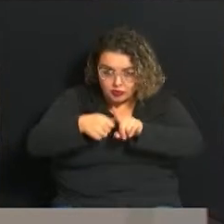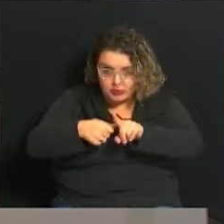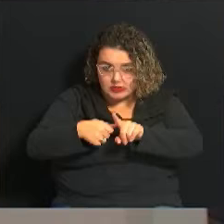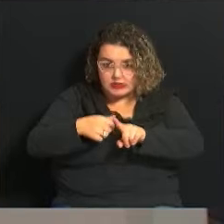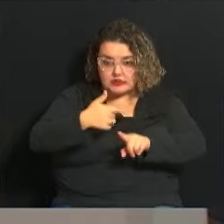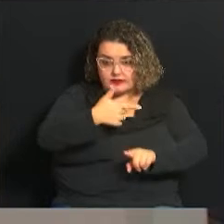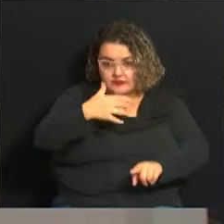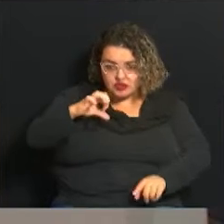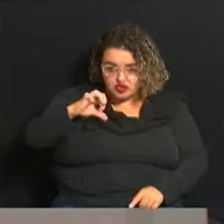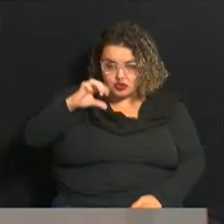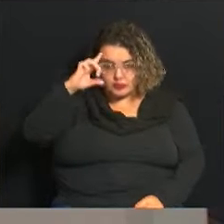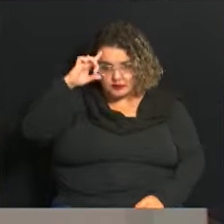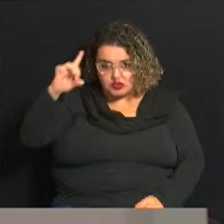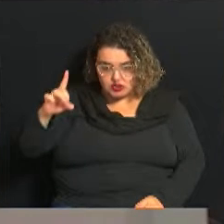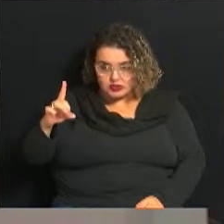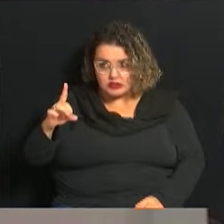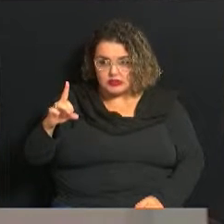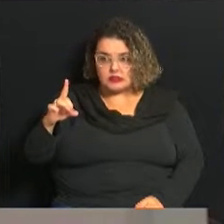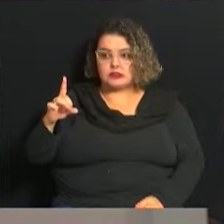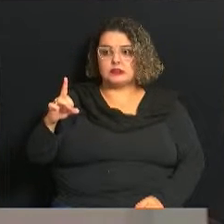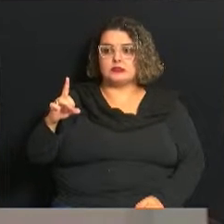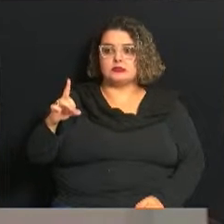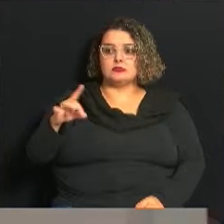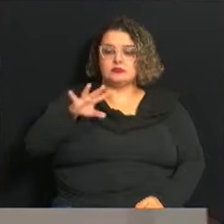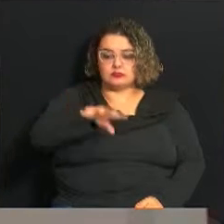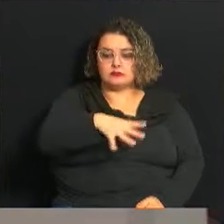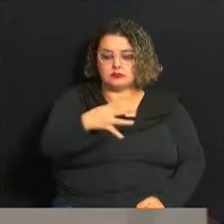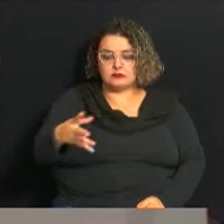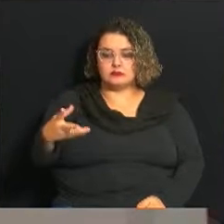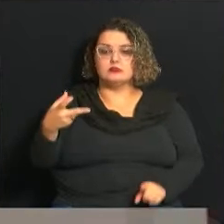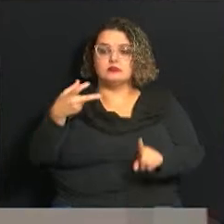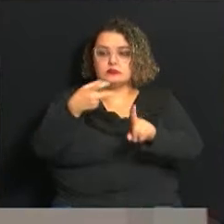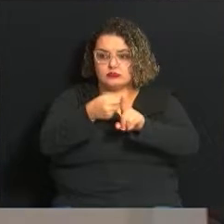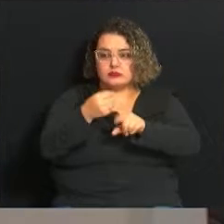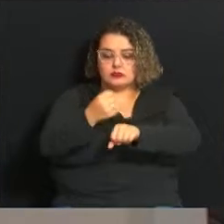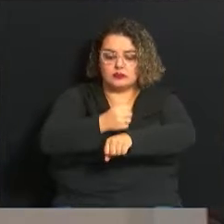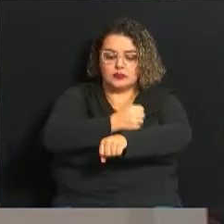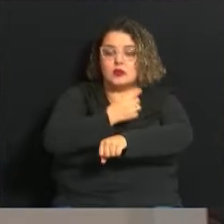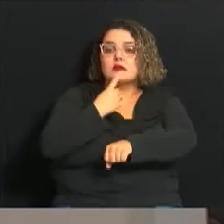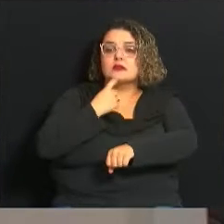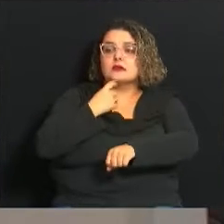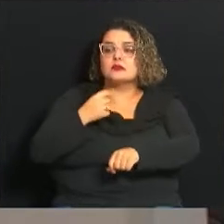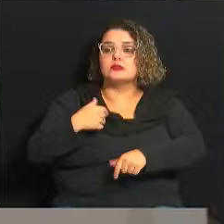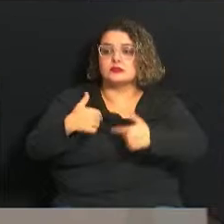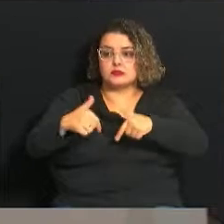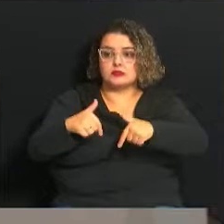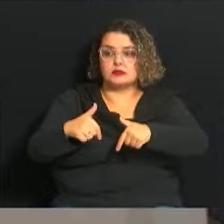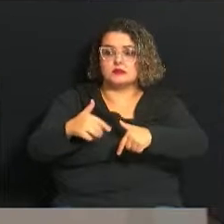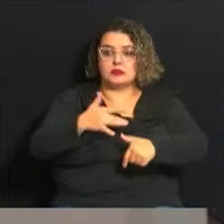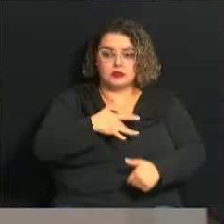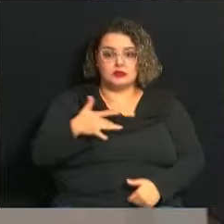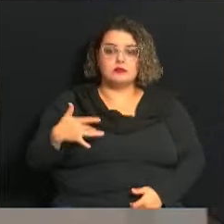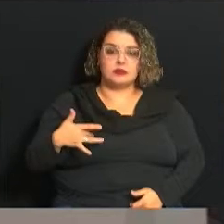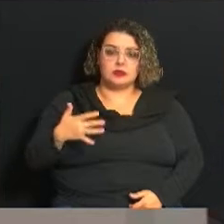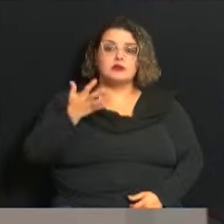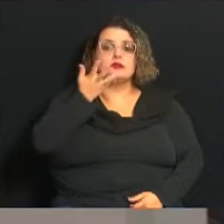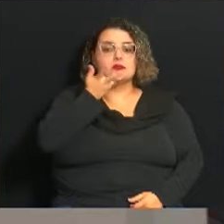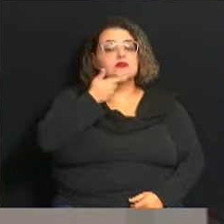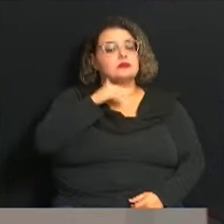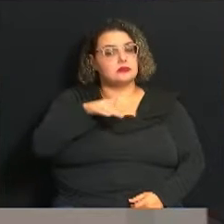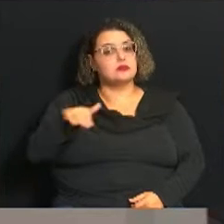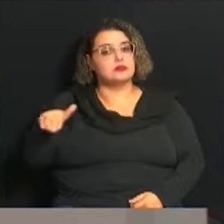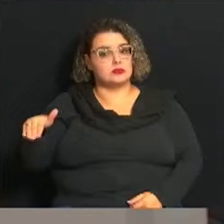Para sarampo, é uma atualização da carteirinha da situação vacinal, né, para os trabalhadores da saúde, e para crianças nessa faixa etária, a